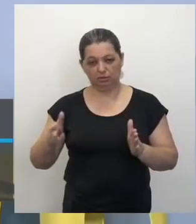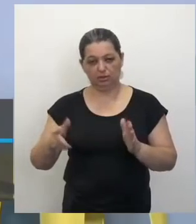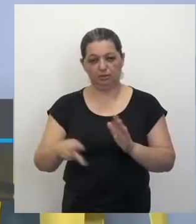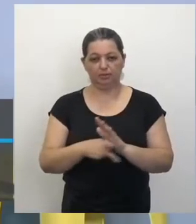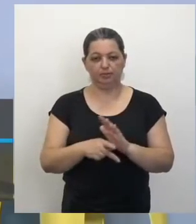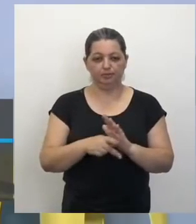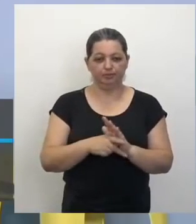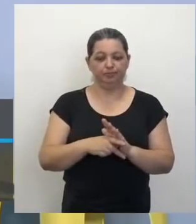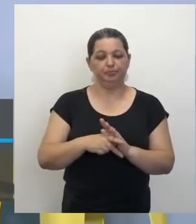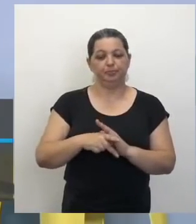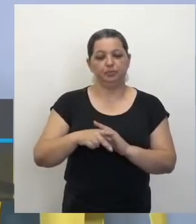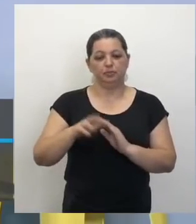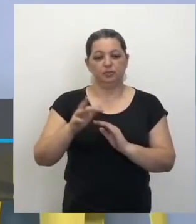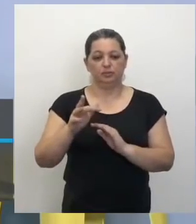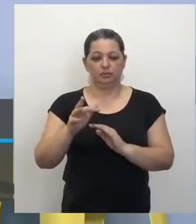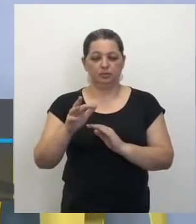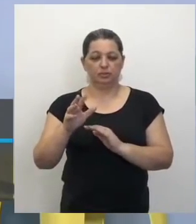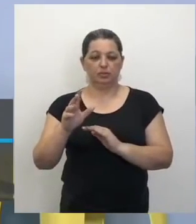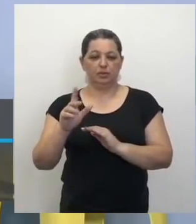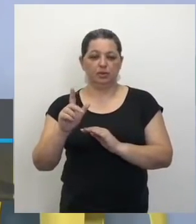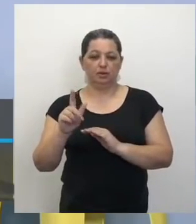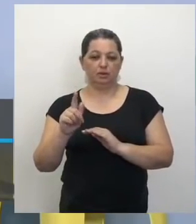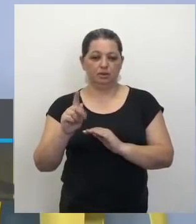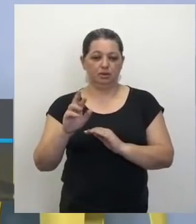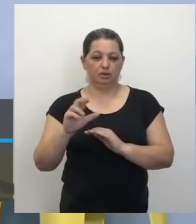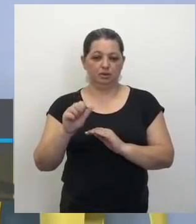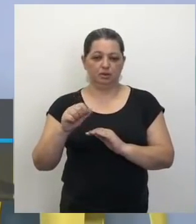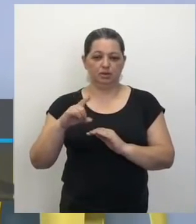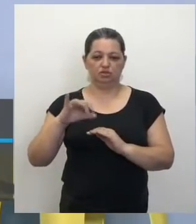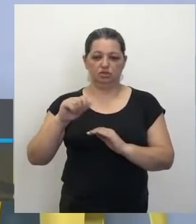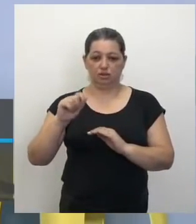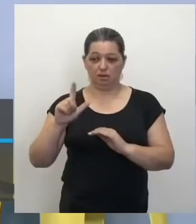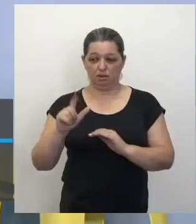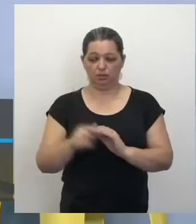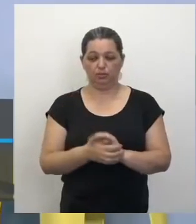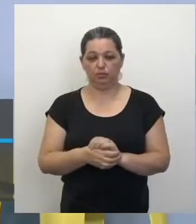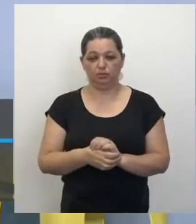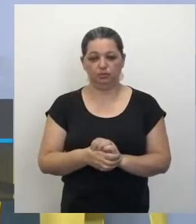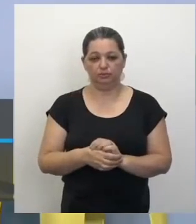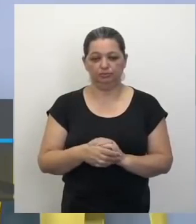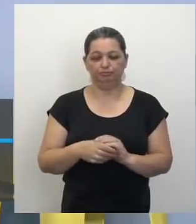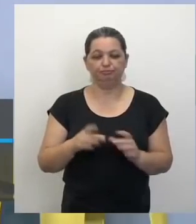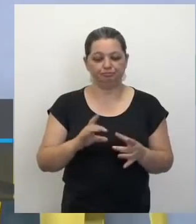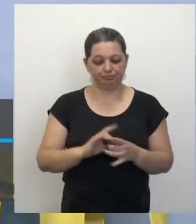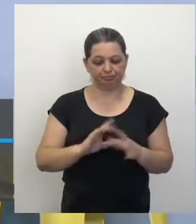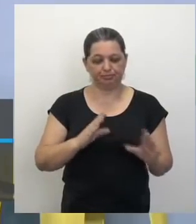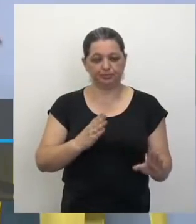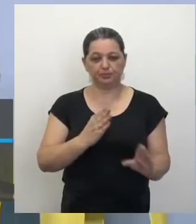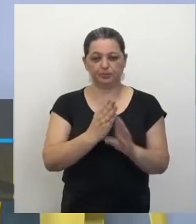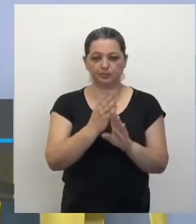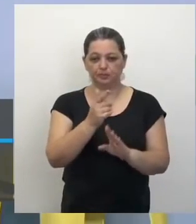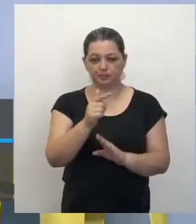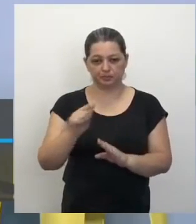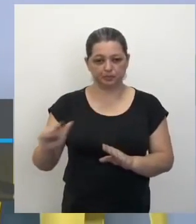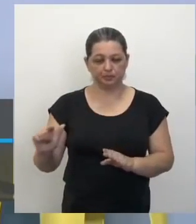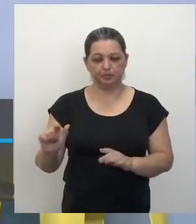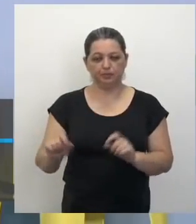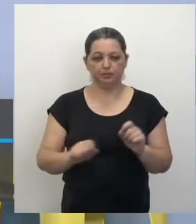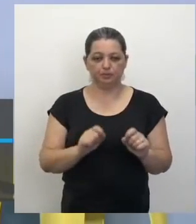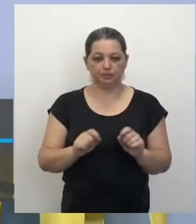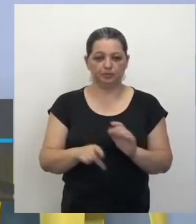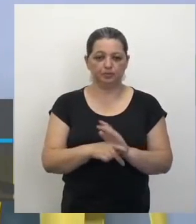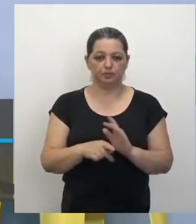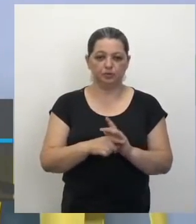radial, e isso permitia que eles se encontrassem novamente nos mesmos ciclos